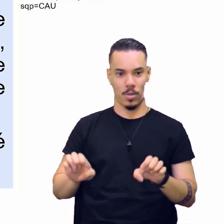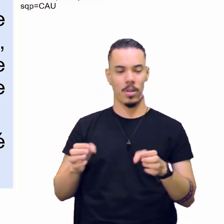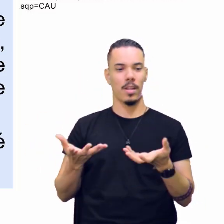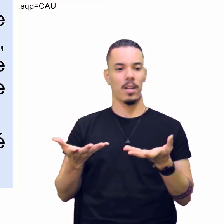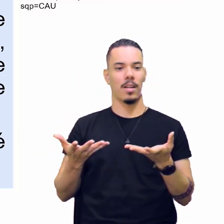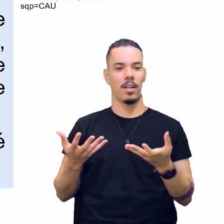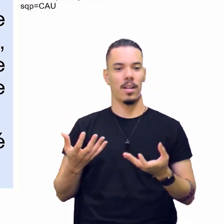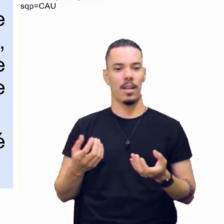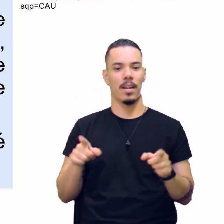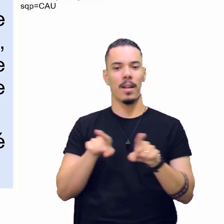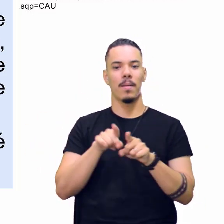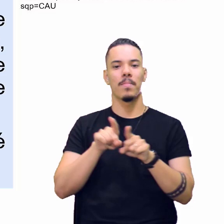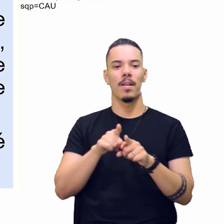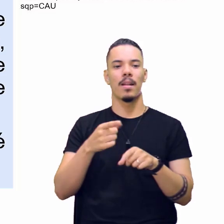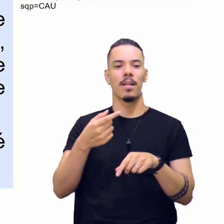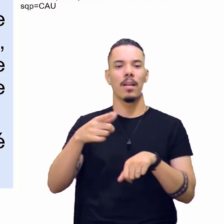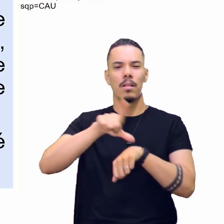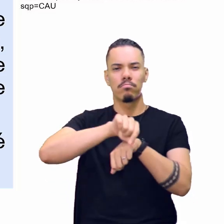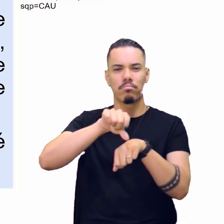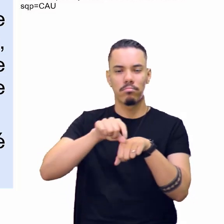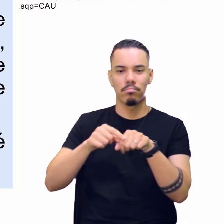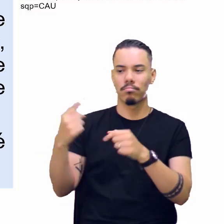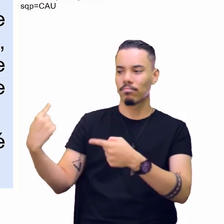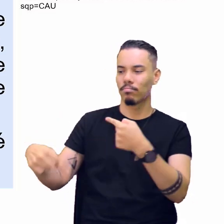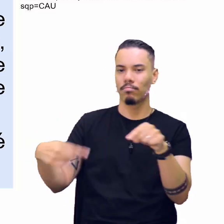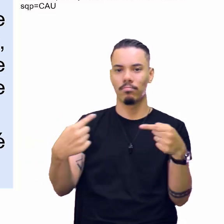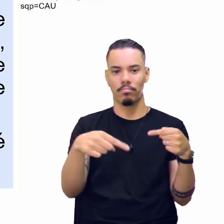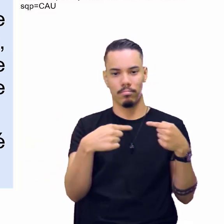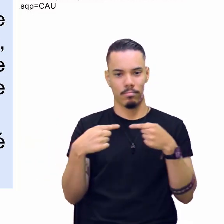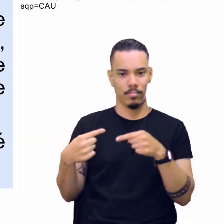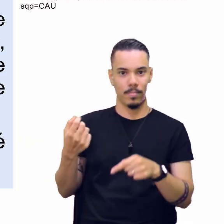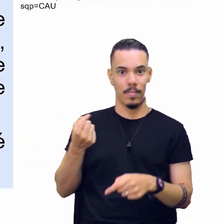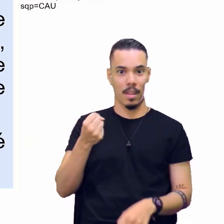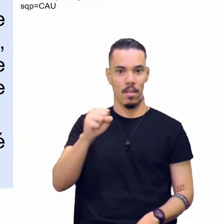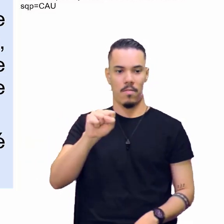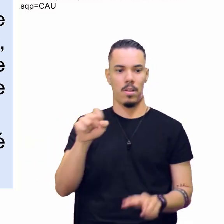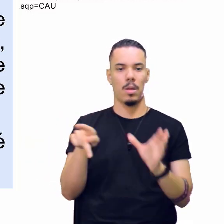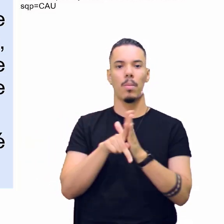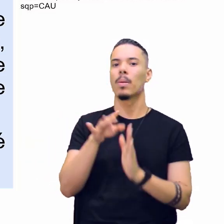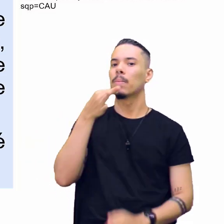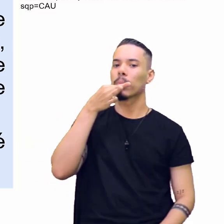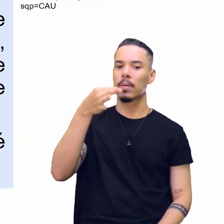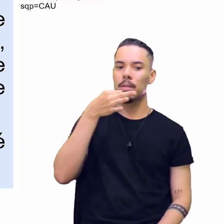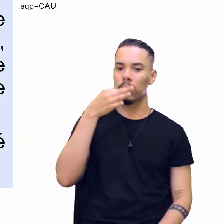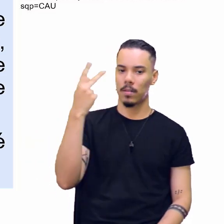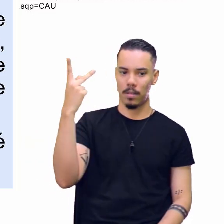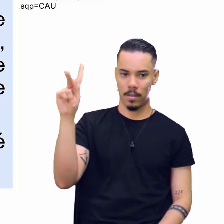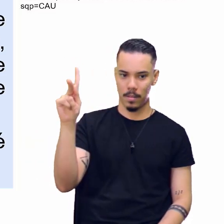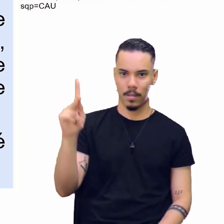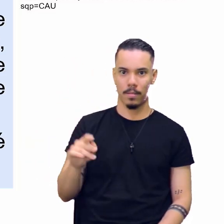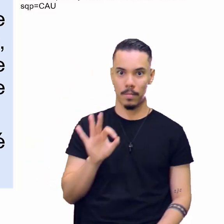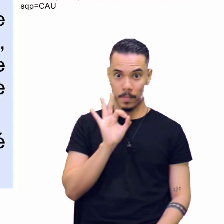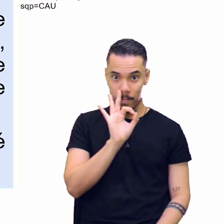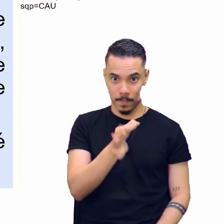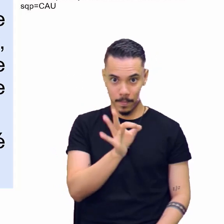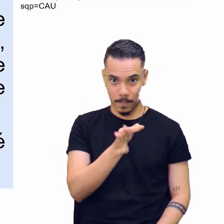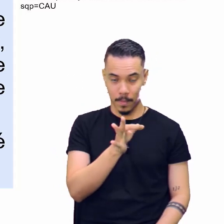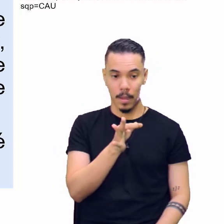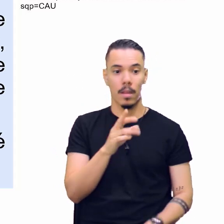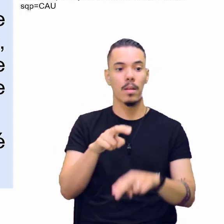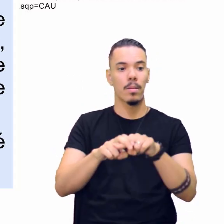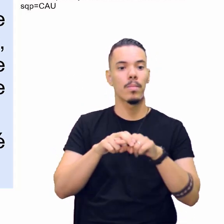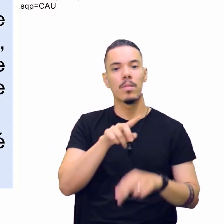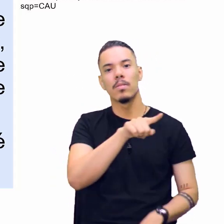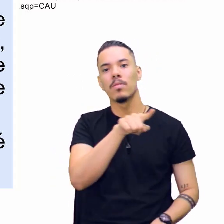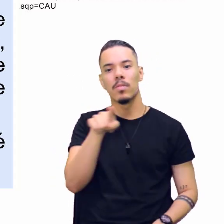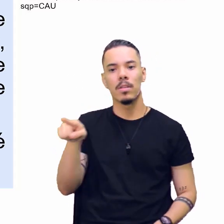expressão argumentativa na defesa de um ponto de vista. Tá certo? Você